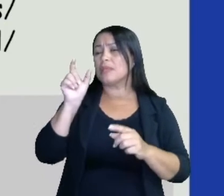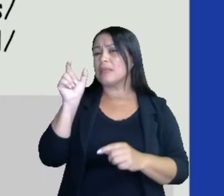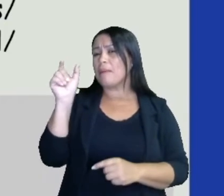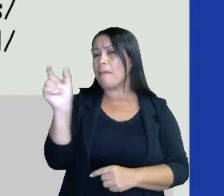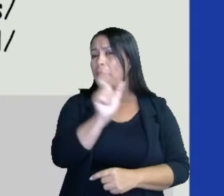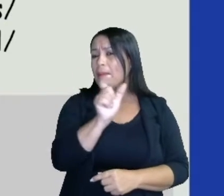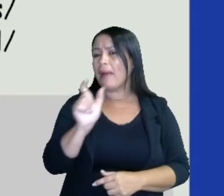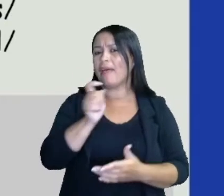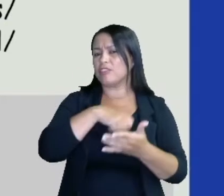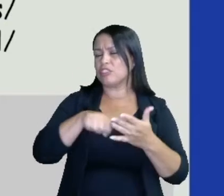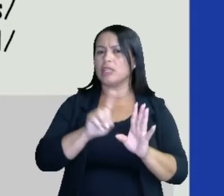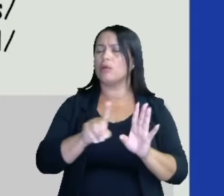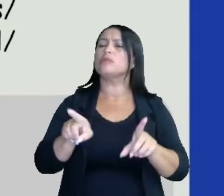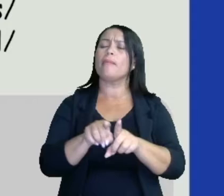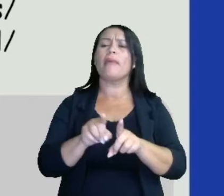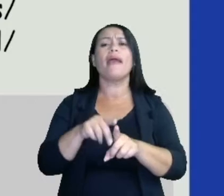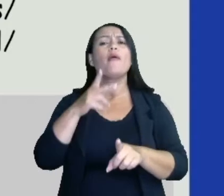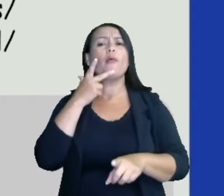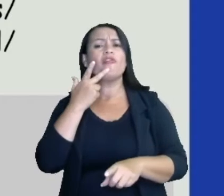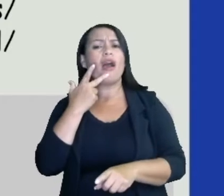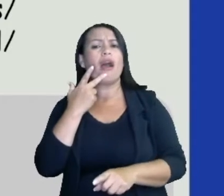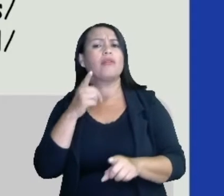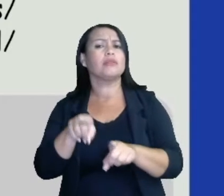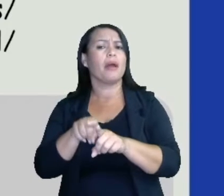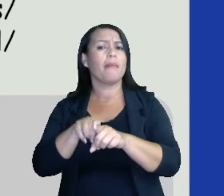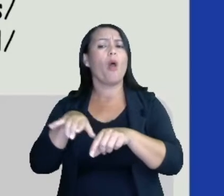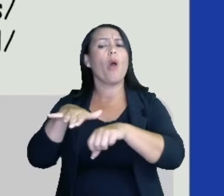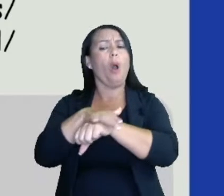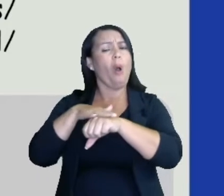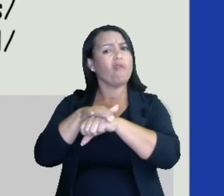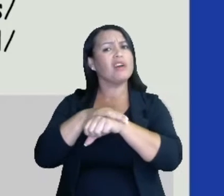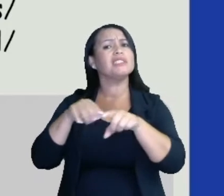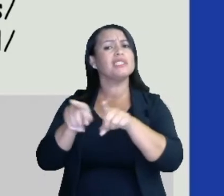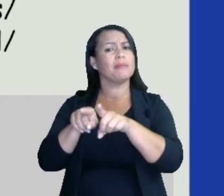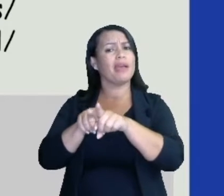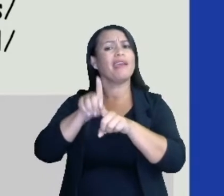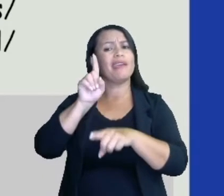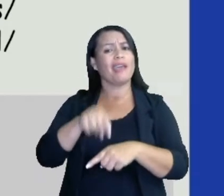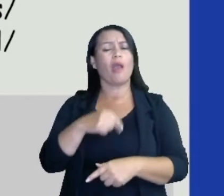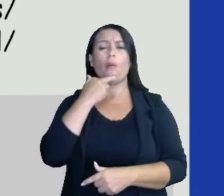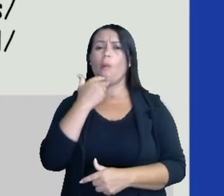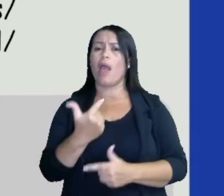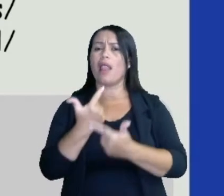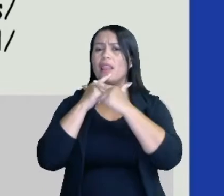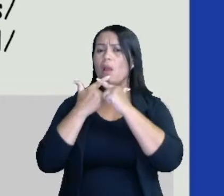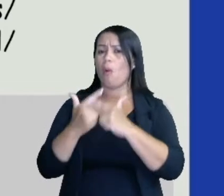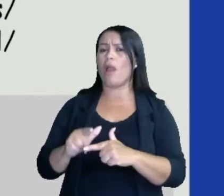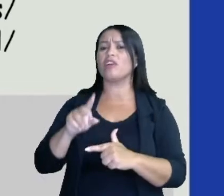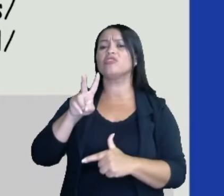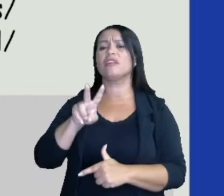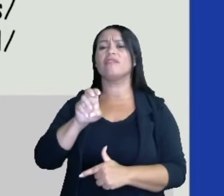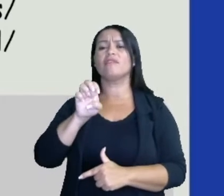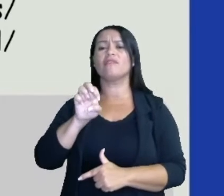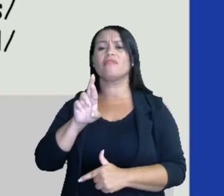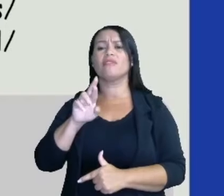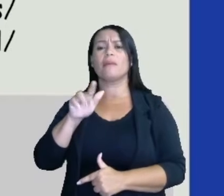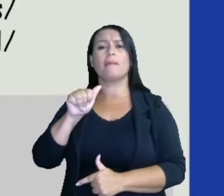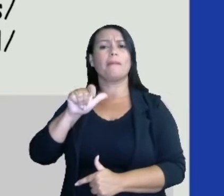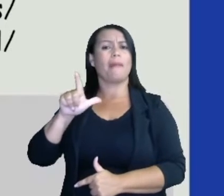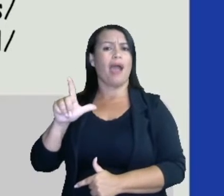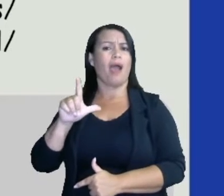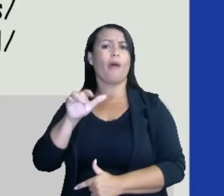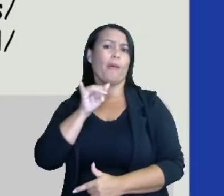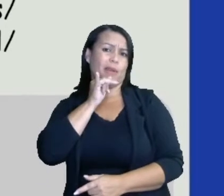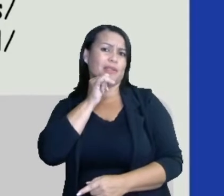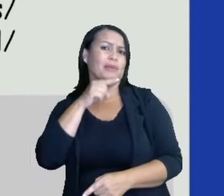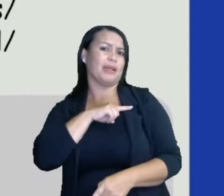eu falo. Então, uma conversa é uma linguagem verbal. Esta aula que está acontecendo aqui também, quando eu estou falando, ó, temos